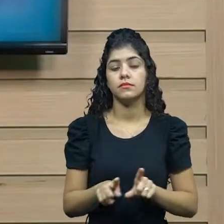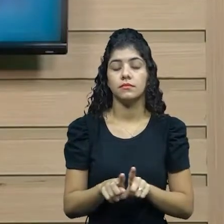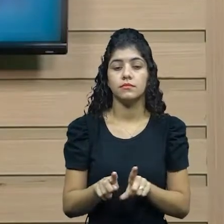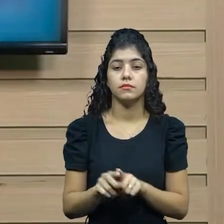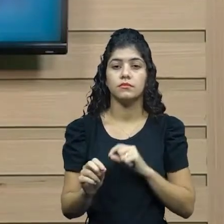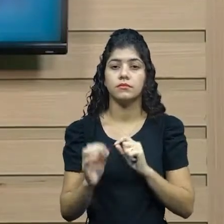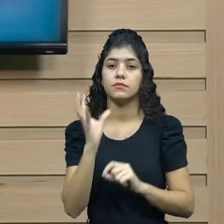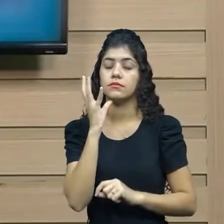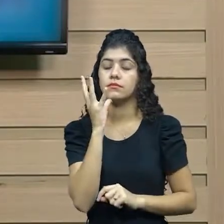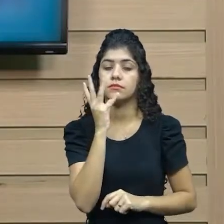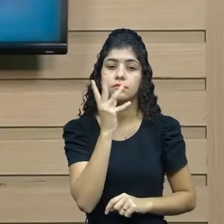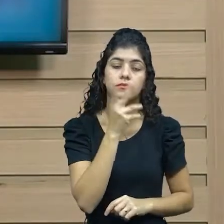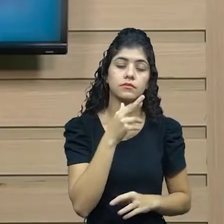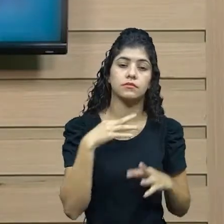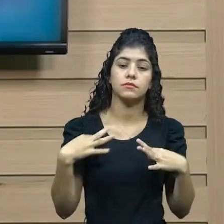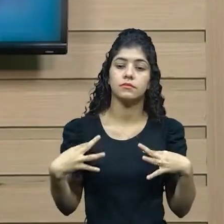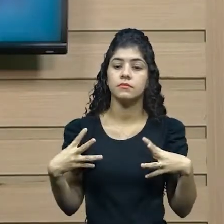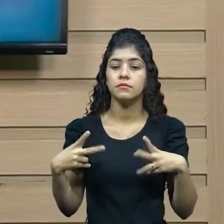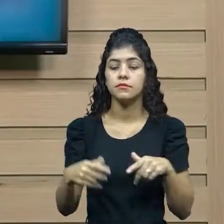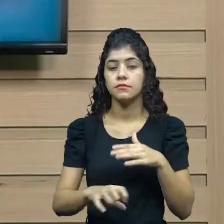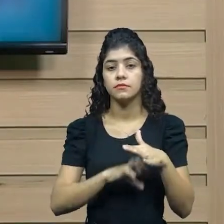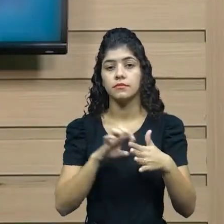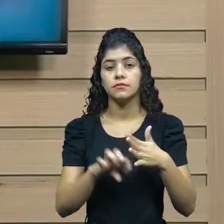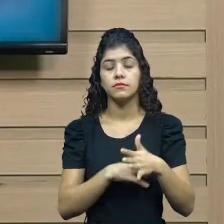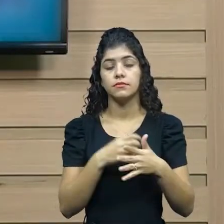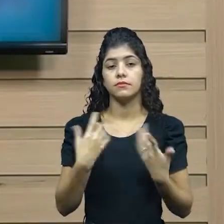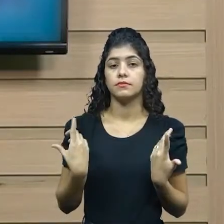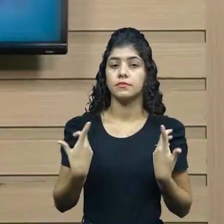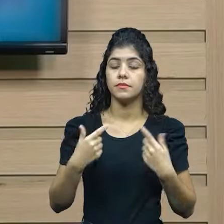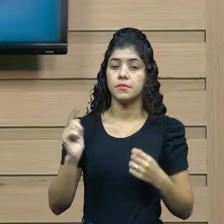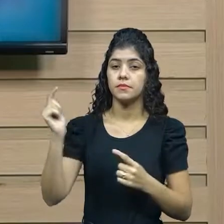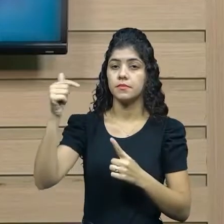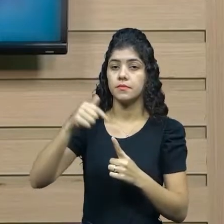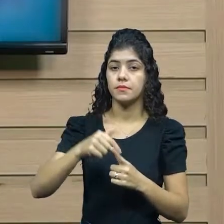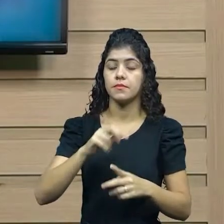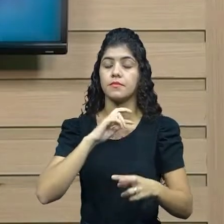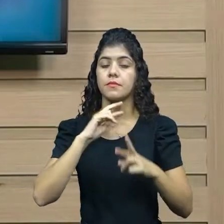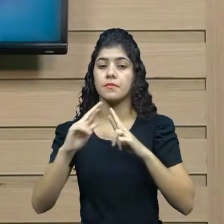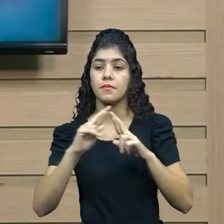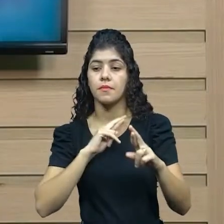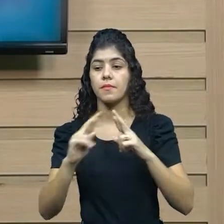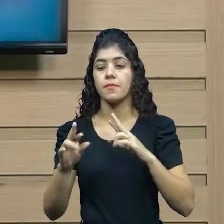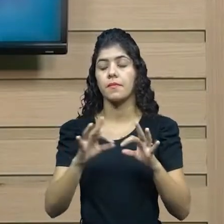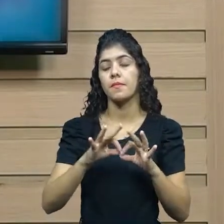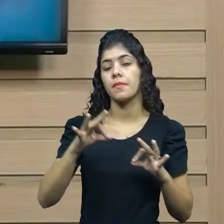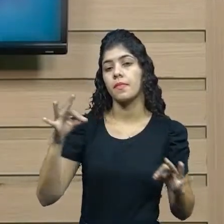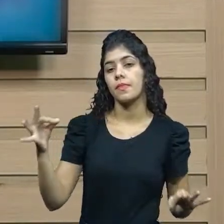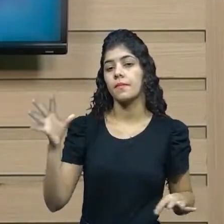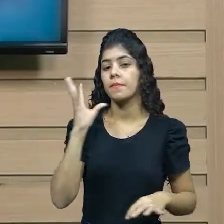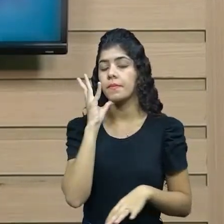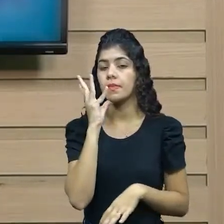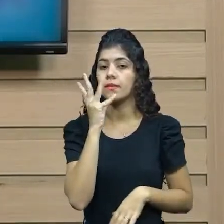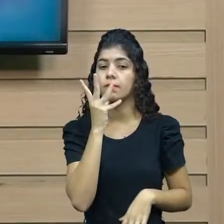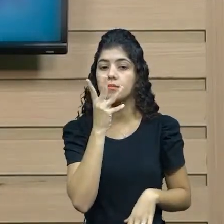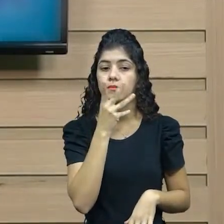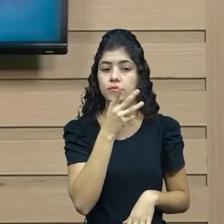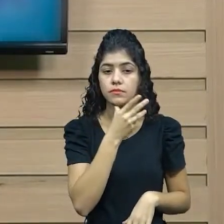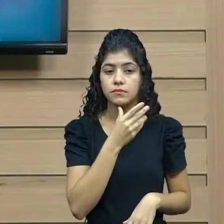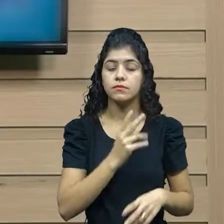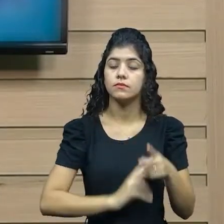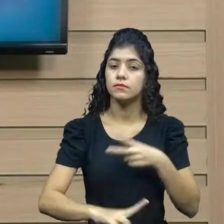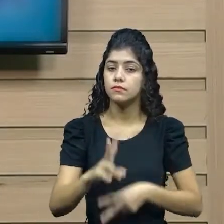duradouro. Toda organização pretende ter essa relação duradoura. Quando eu falo duradoura, que ela seja